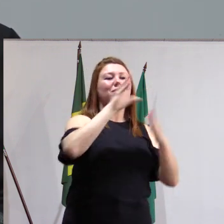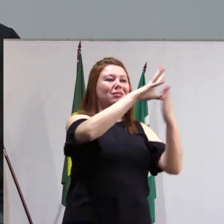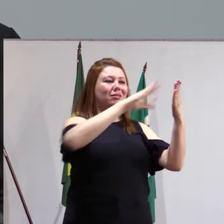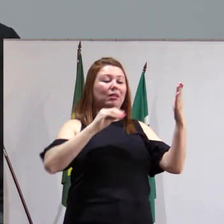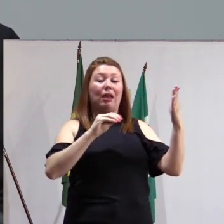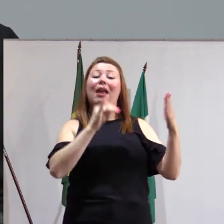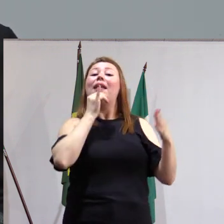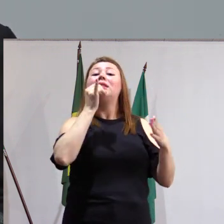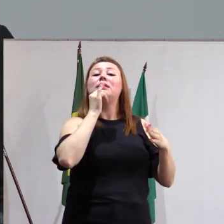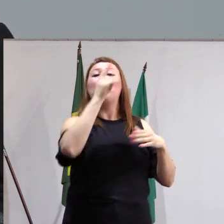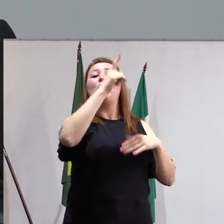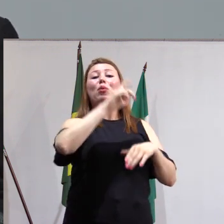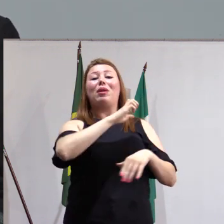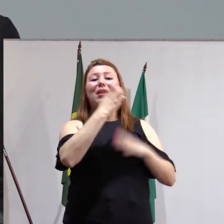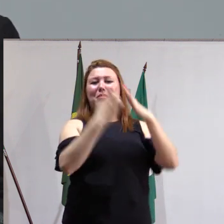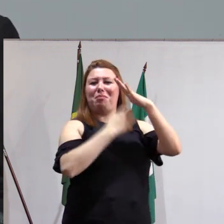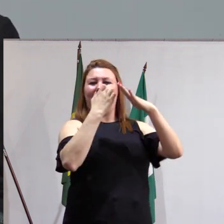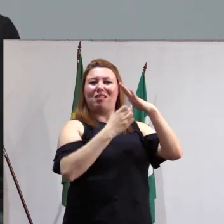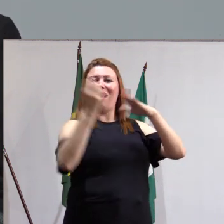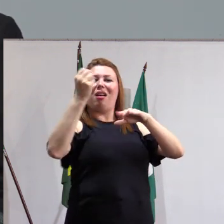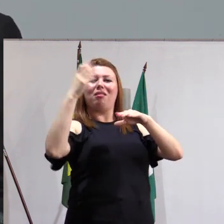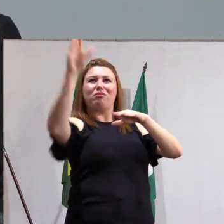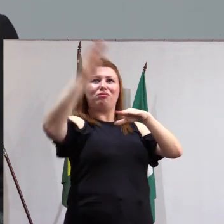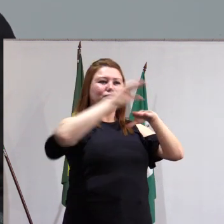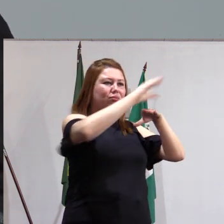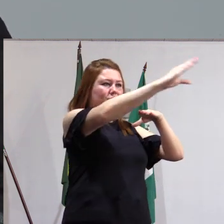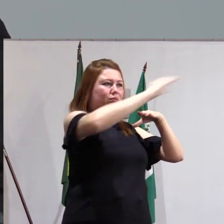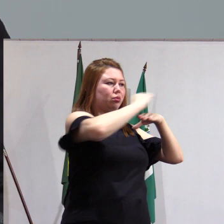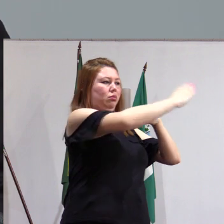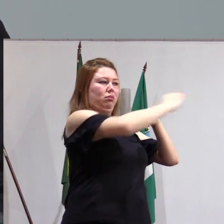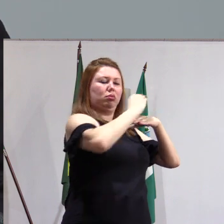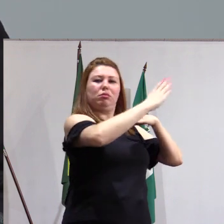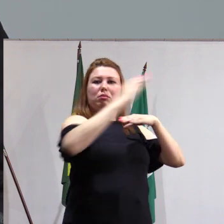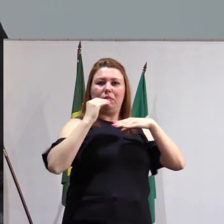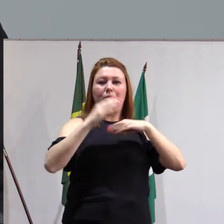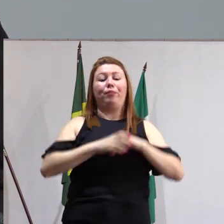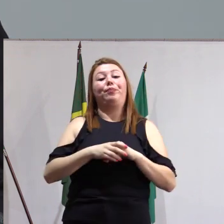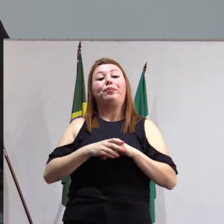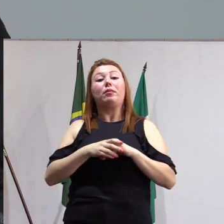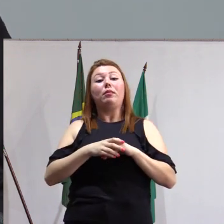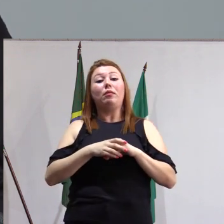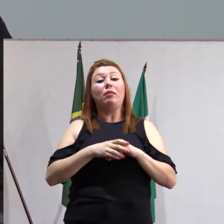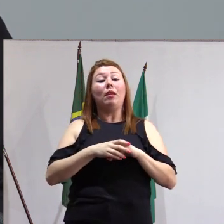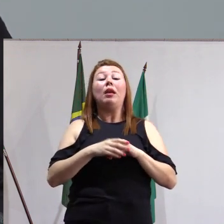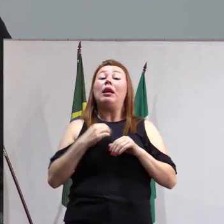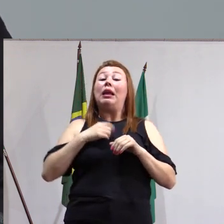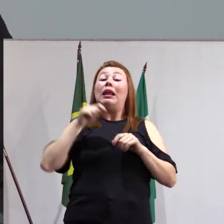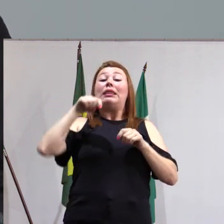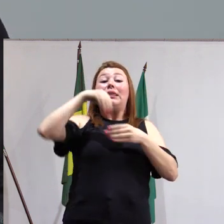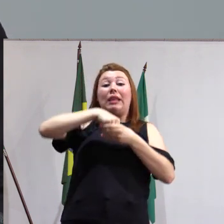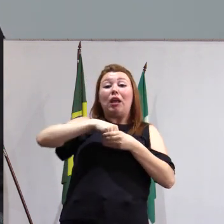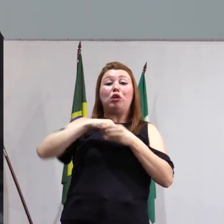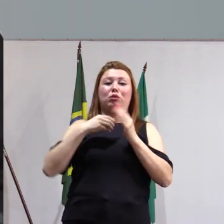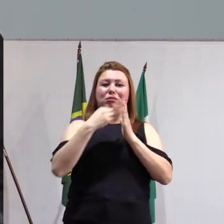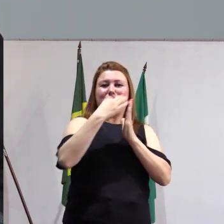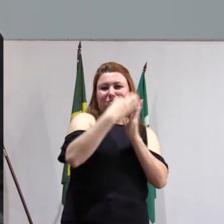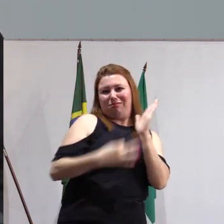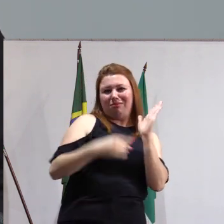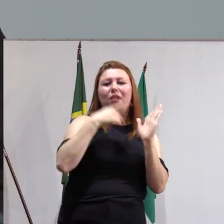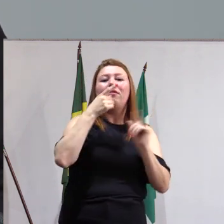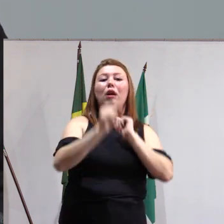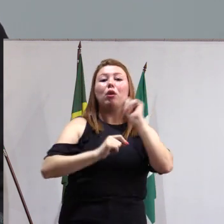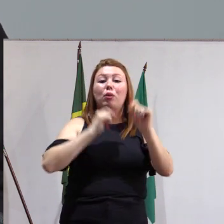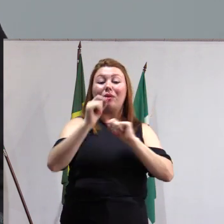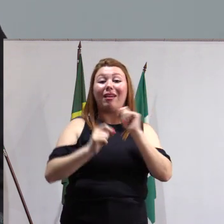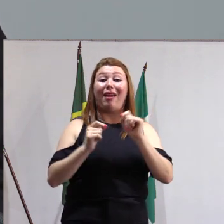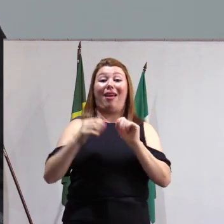para as universidades. Tá? A literatura sobre esses fundos patrimoniais diz assim, nós temos uma regra de ouro do fundo, que